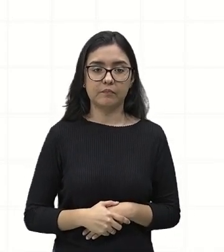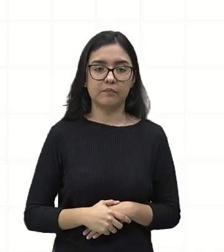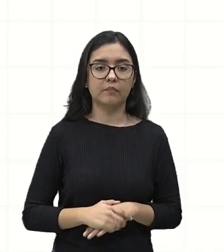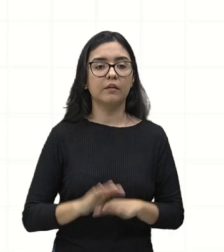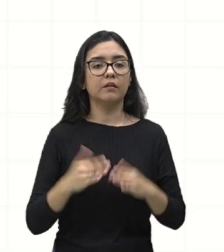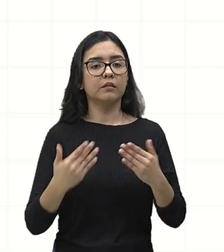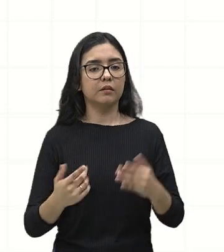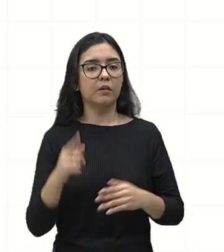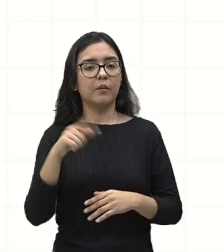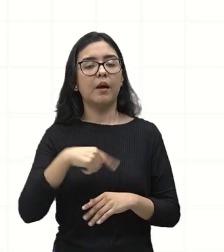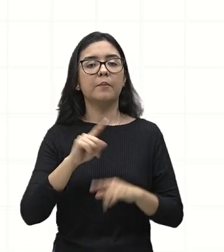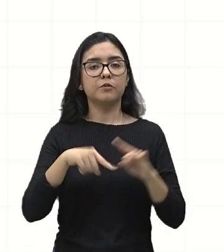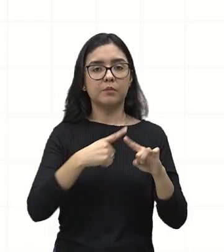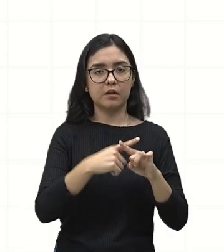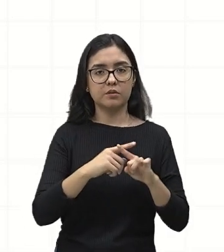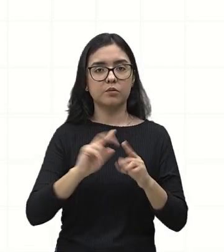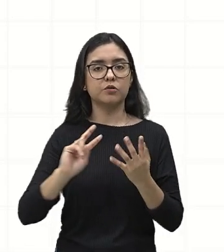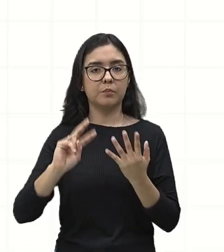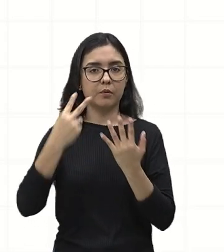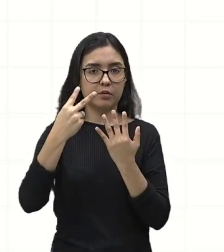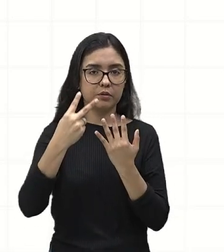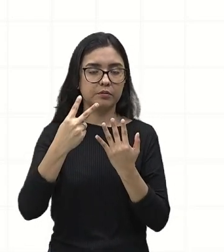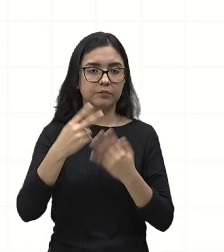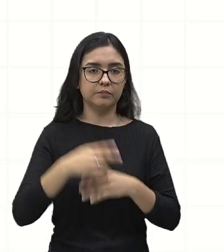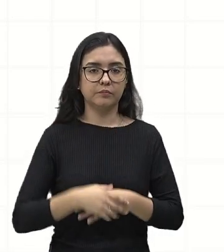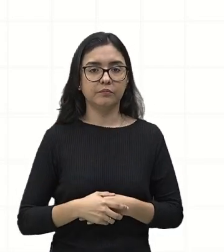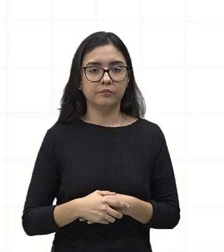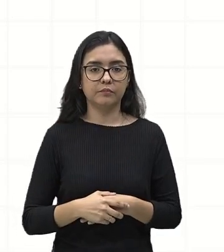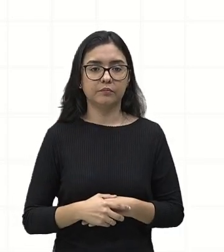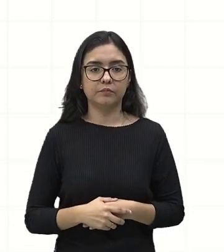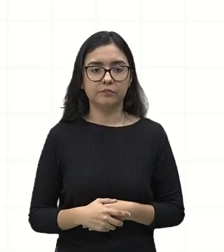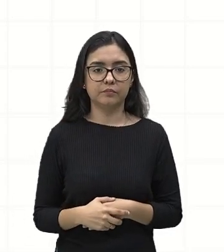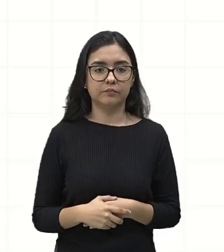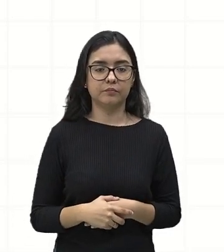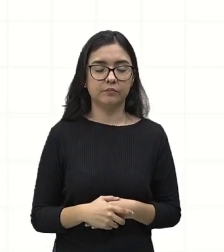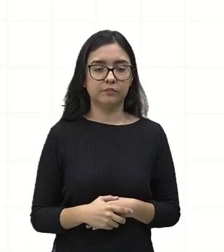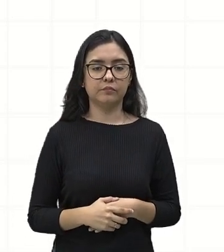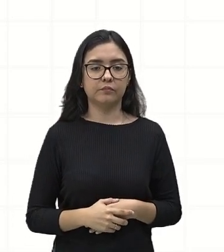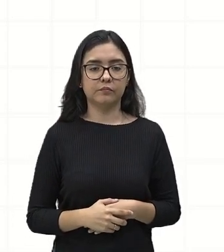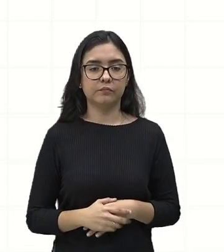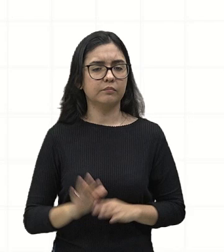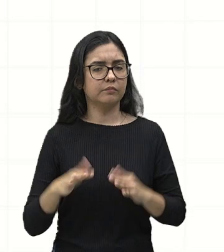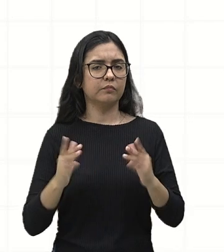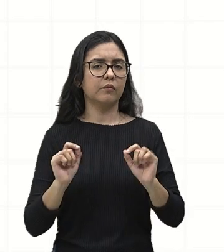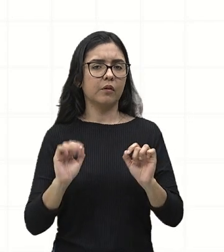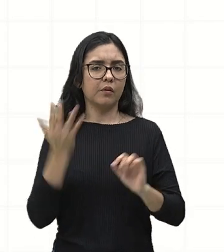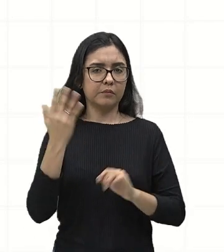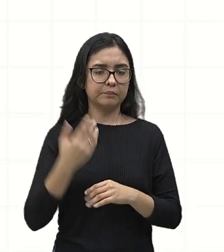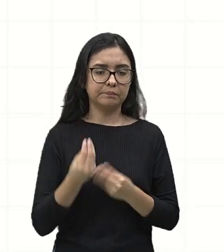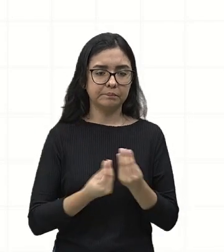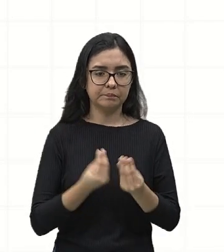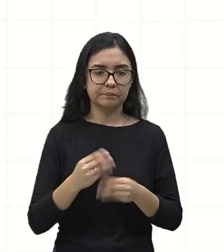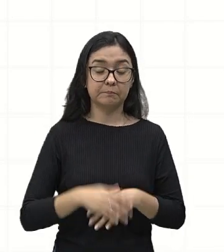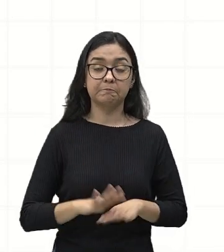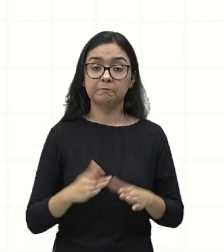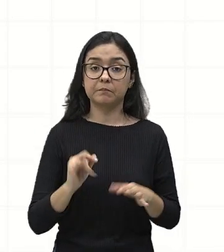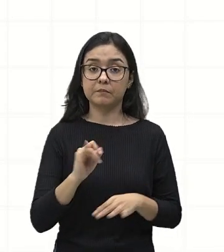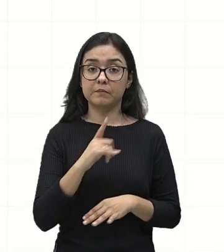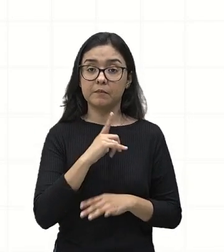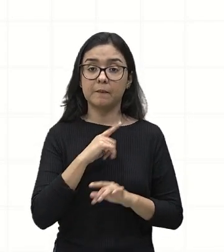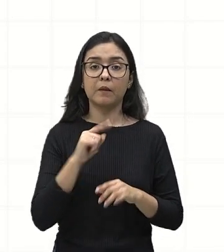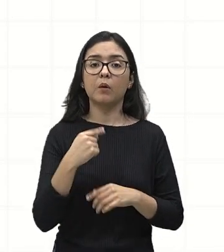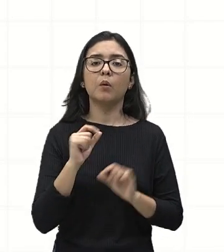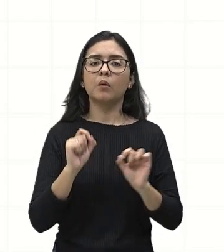então a multiplicação dessas potências de mesma base, tá bom? Então, o que que acontece? Quando eu tenho isso, o que que